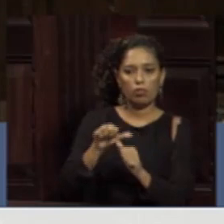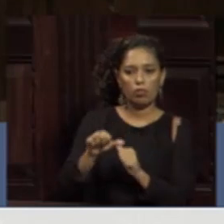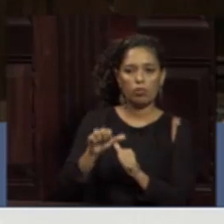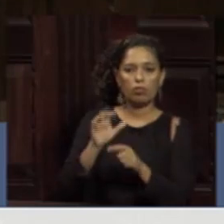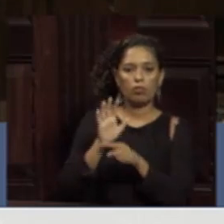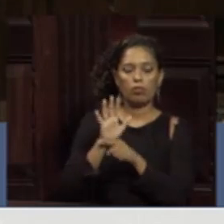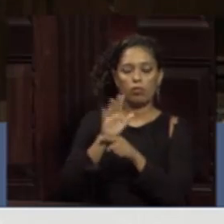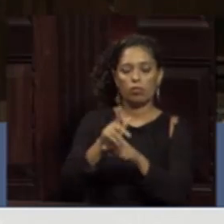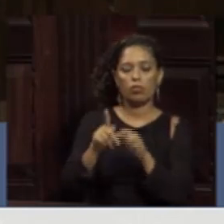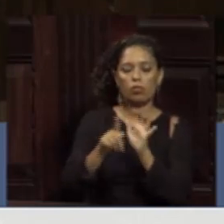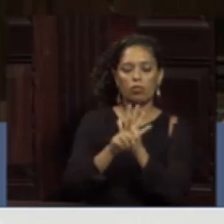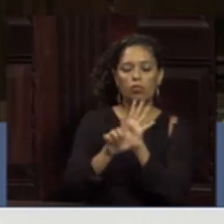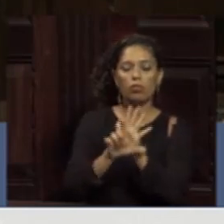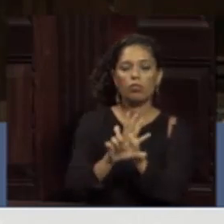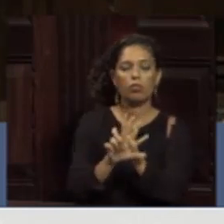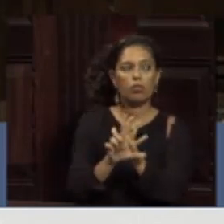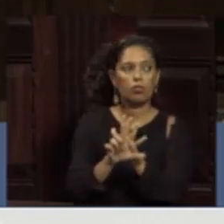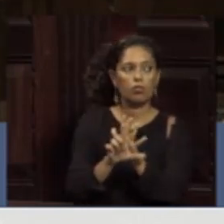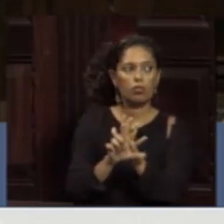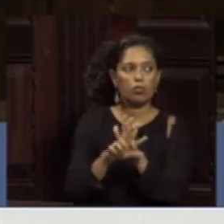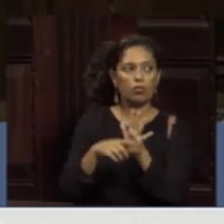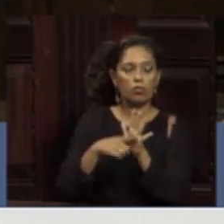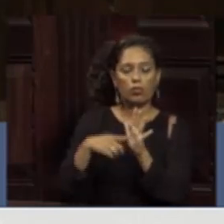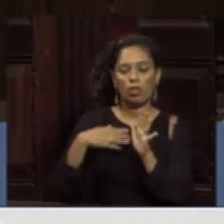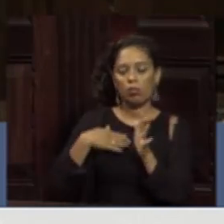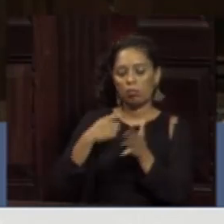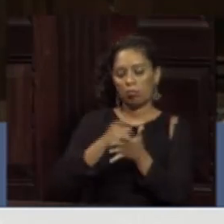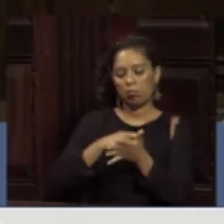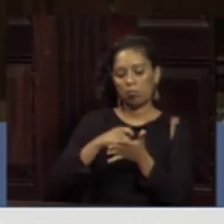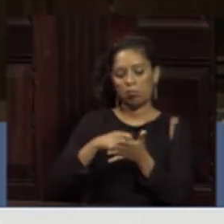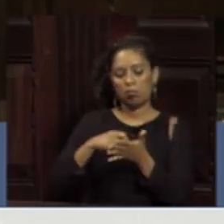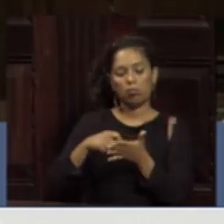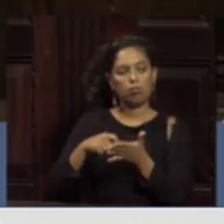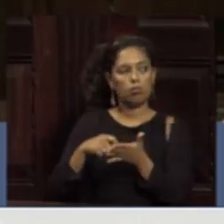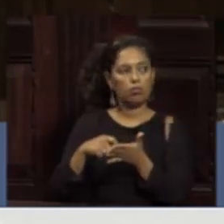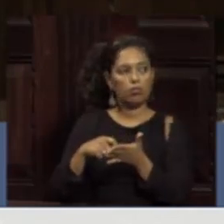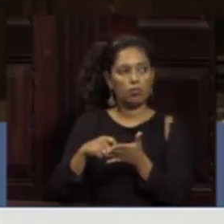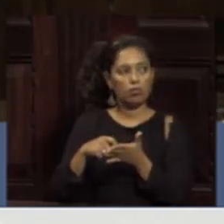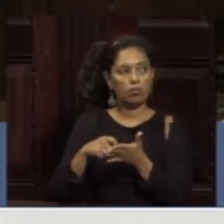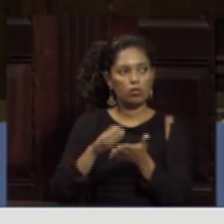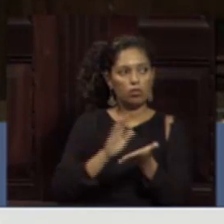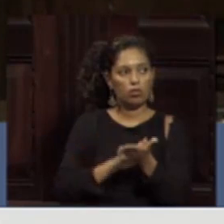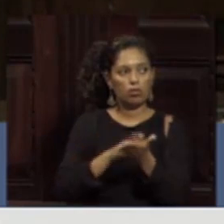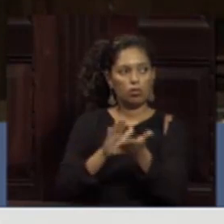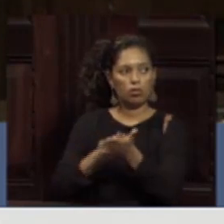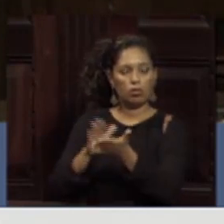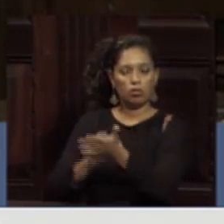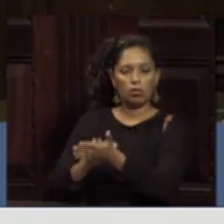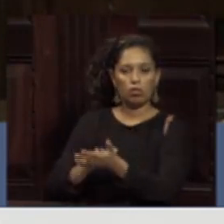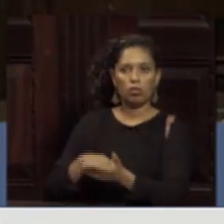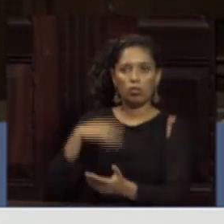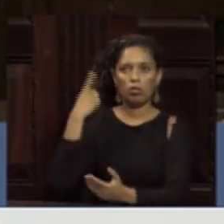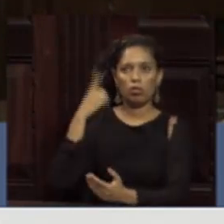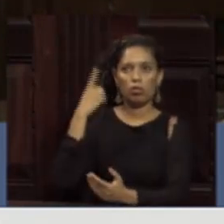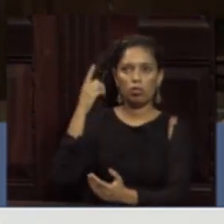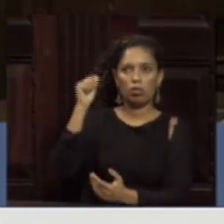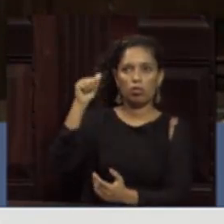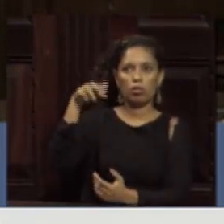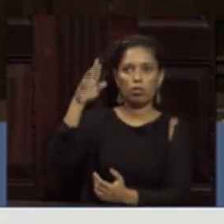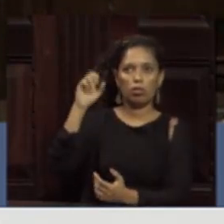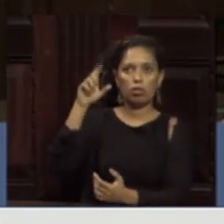projeto. E eu me inscrevi para elogiar o deputado André Lazzaroni, mas muito